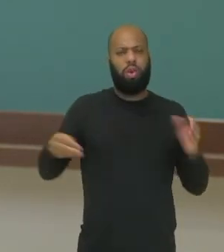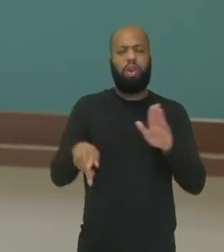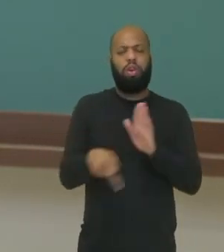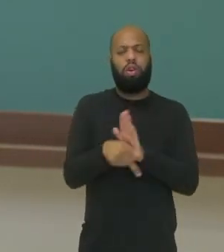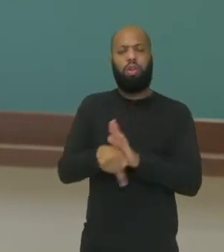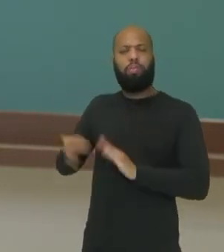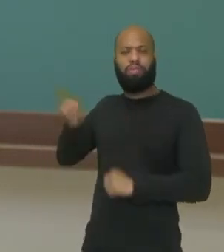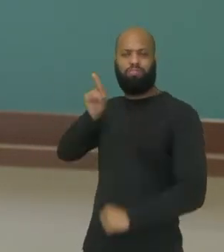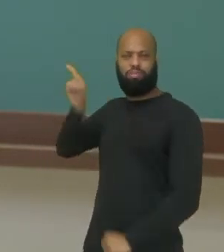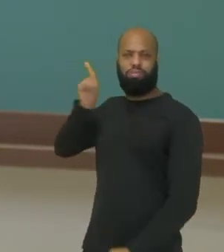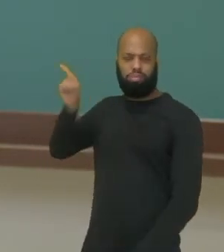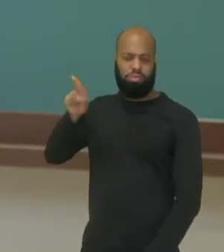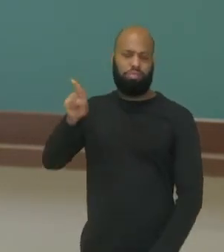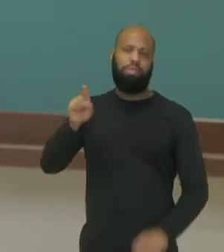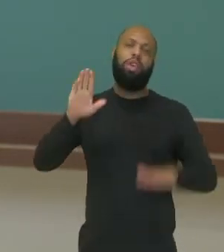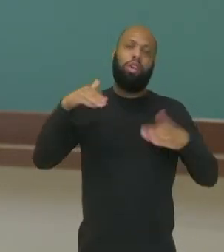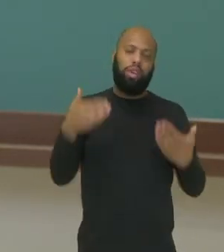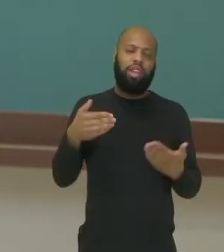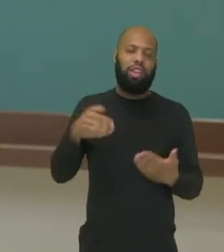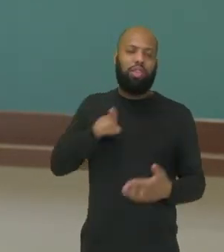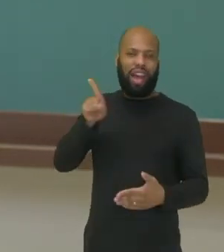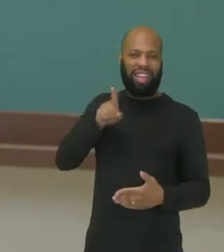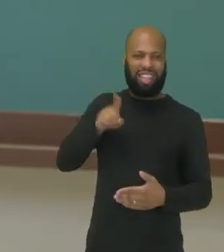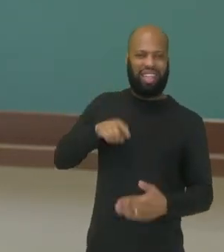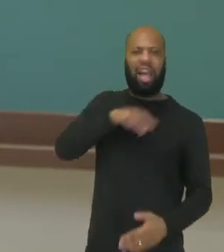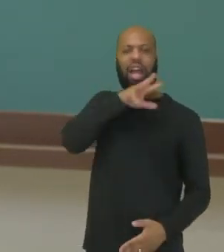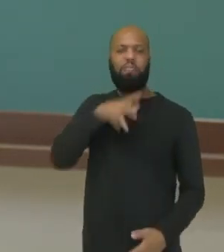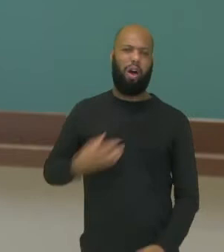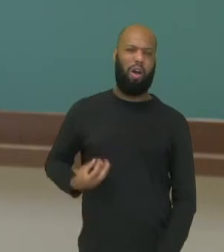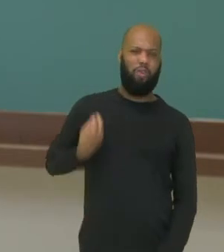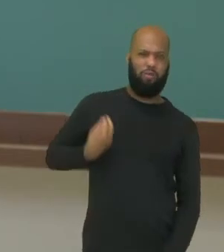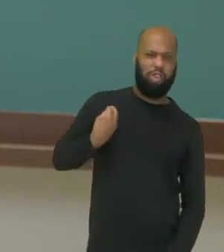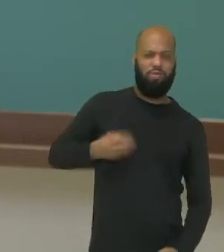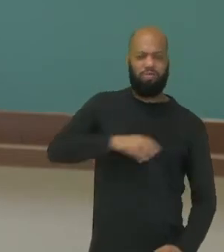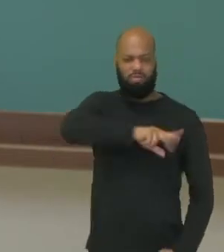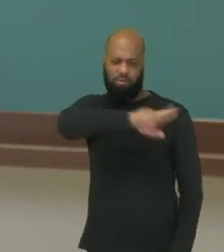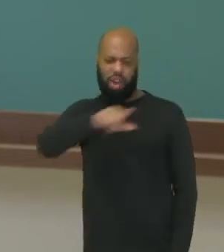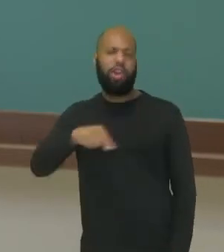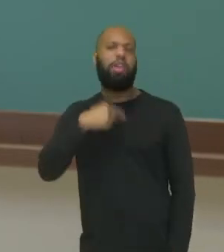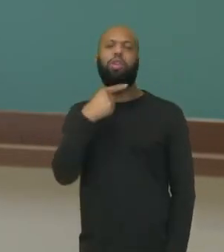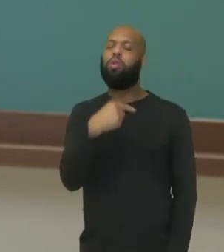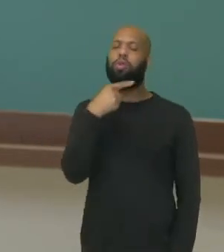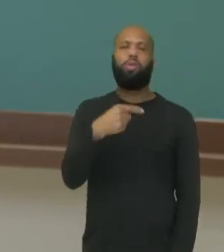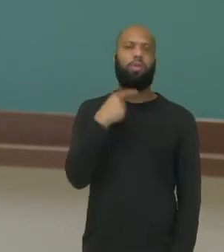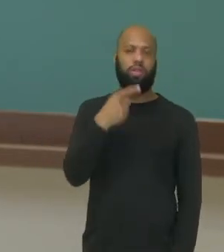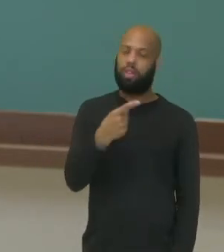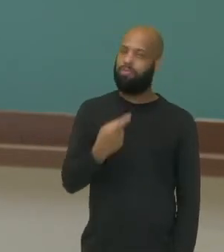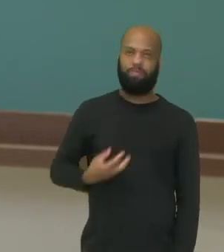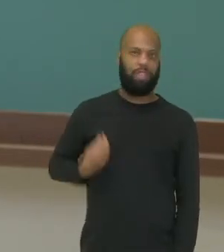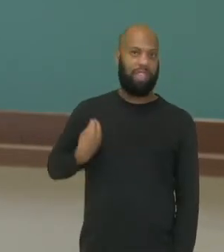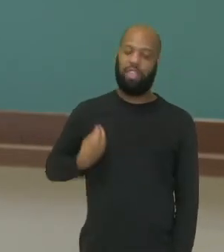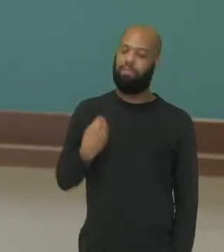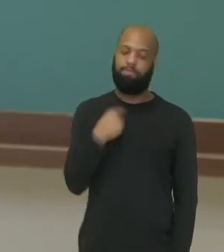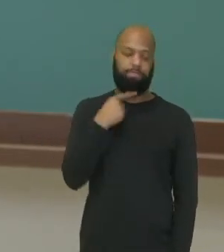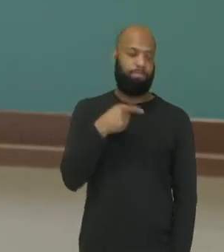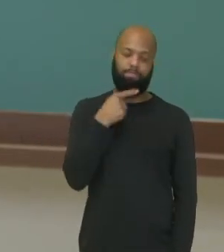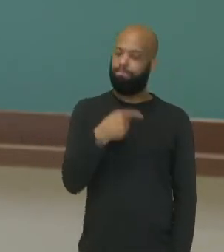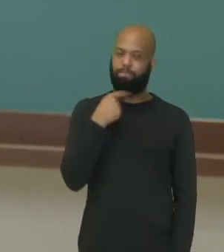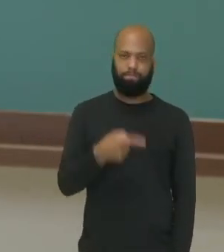Habitats destruídos, então aquelas espécies que são naturais dali, elas não vão, infelizmente, mais